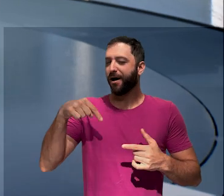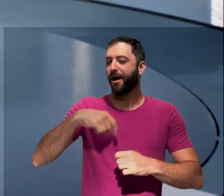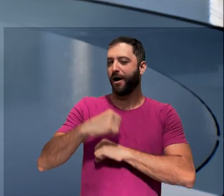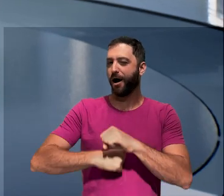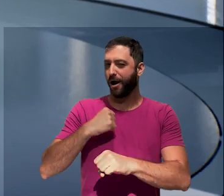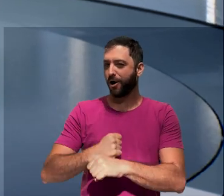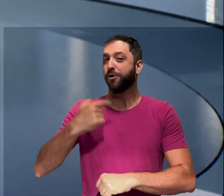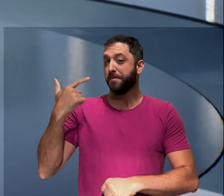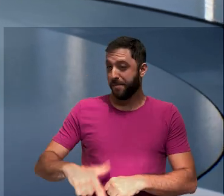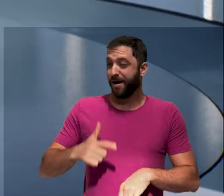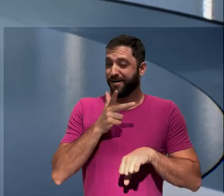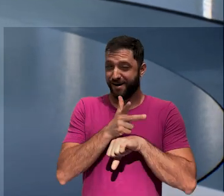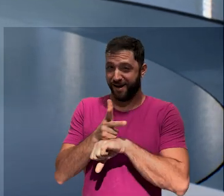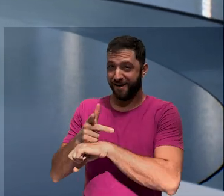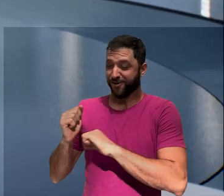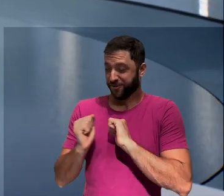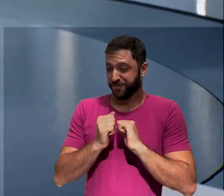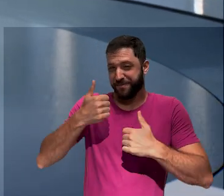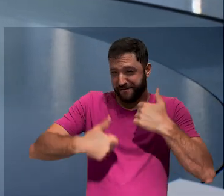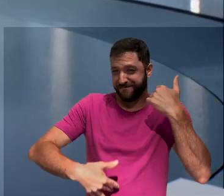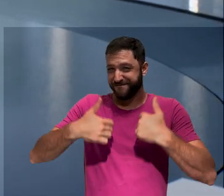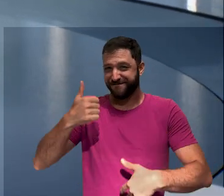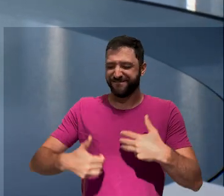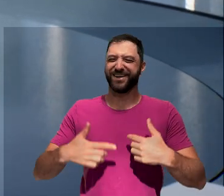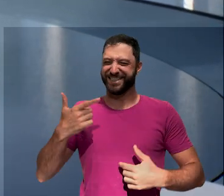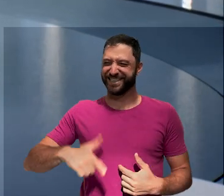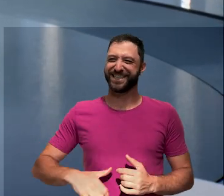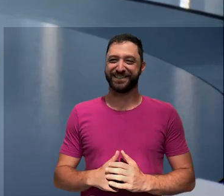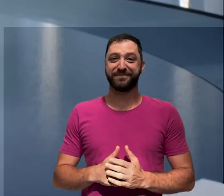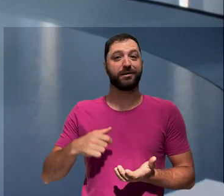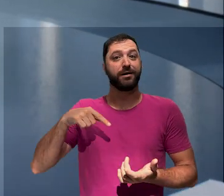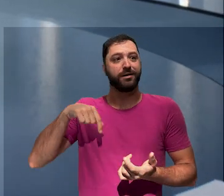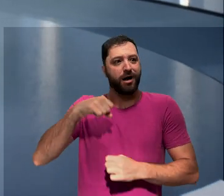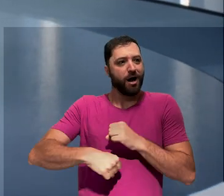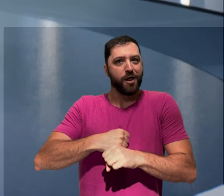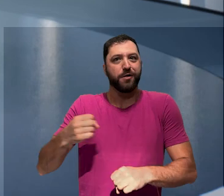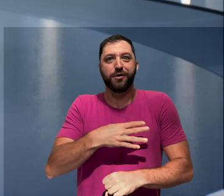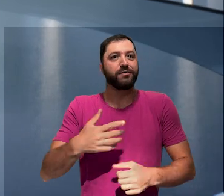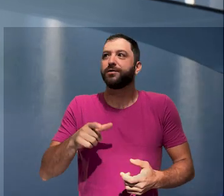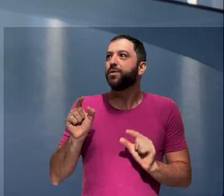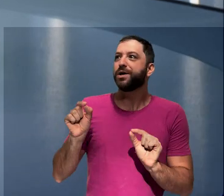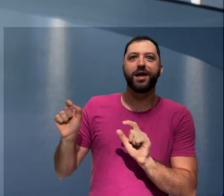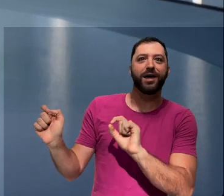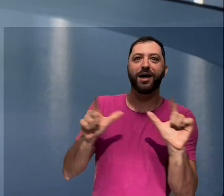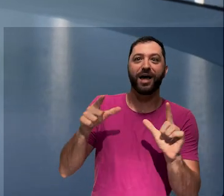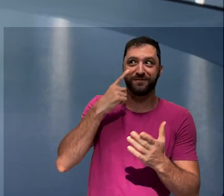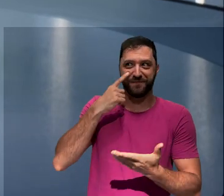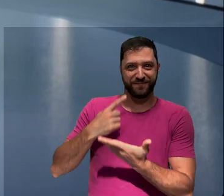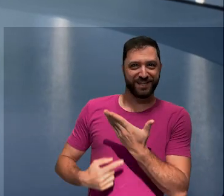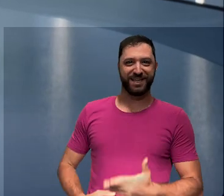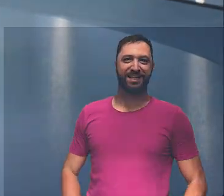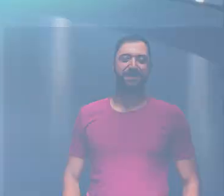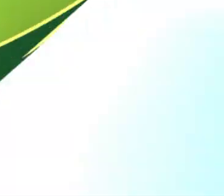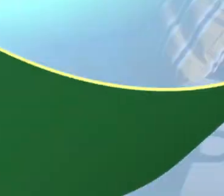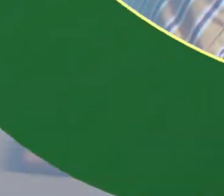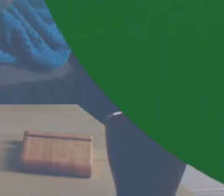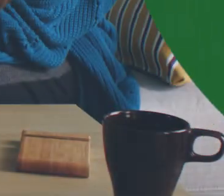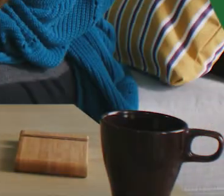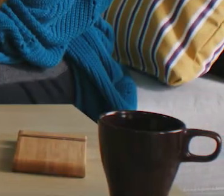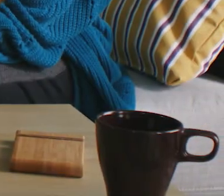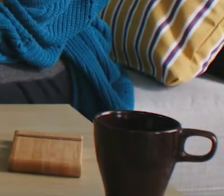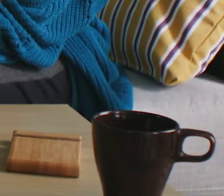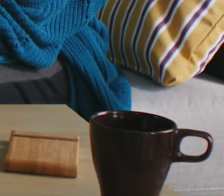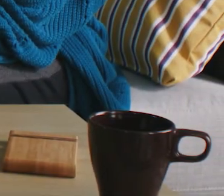uma honra estar mais um ano aqui com vocês. É ano novo, né? E olha só o que é que vem por aí.